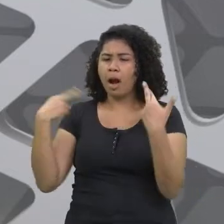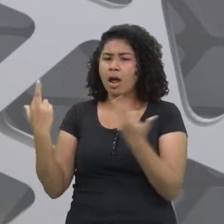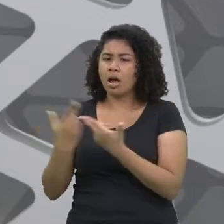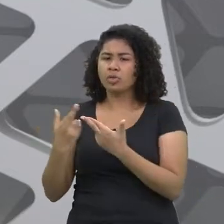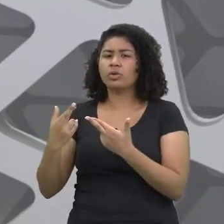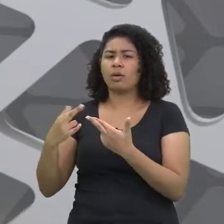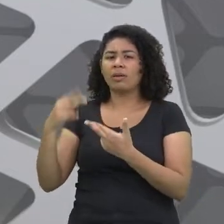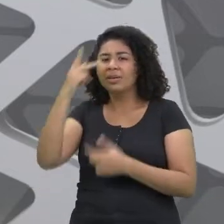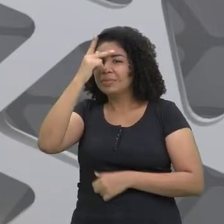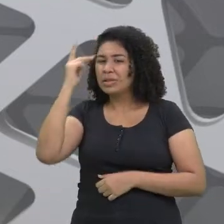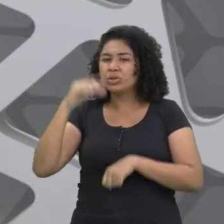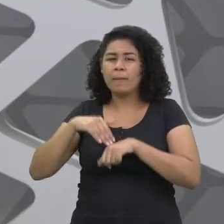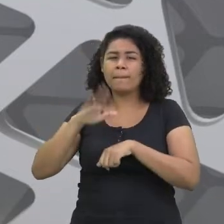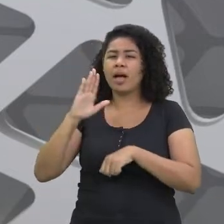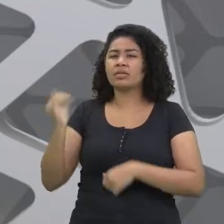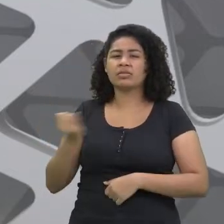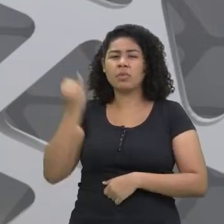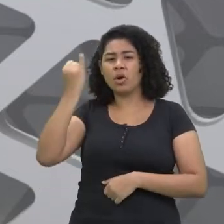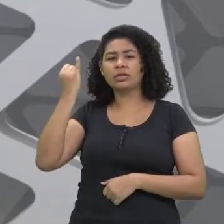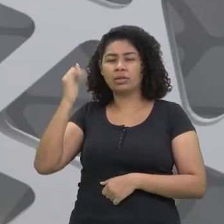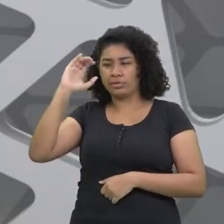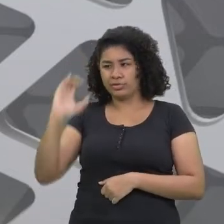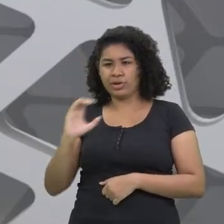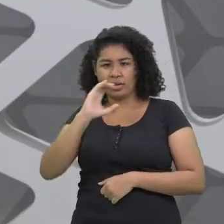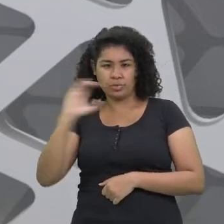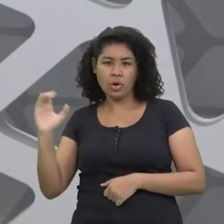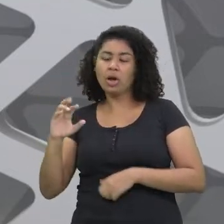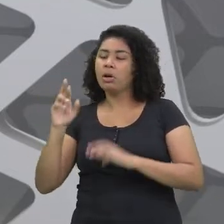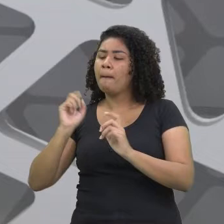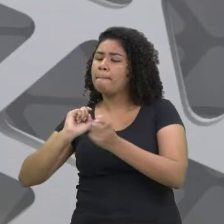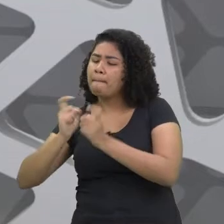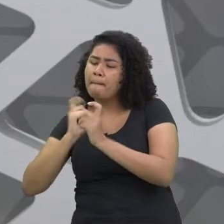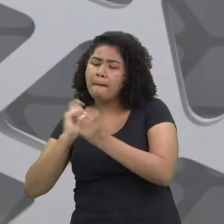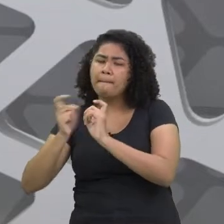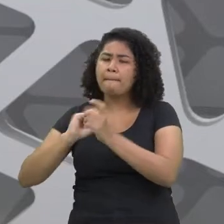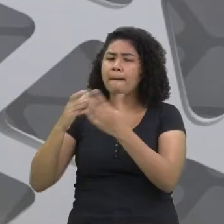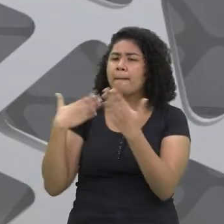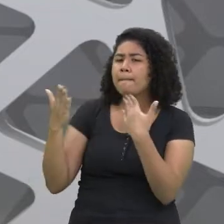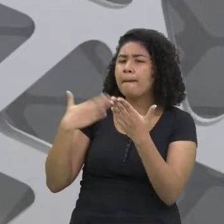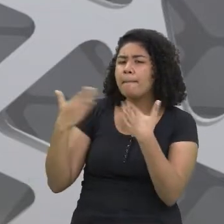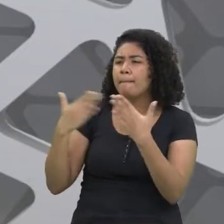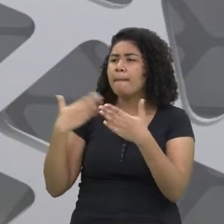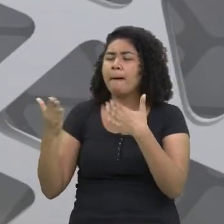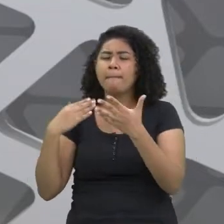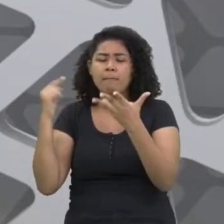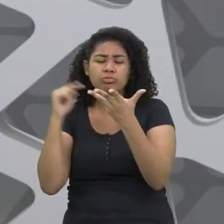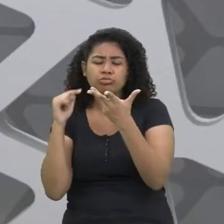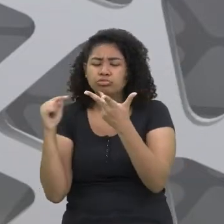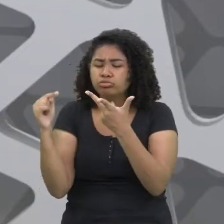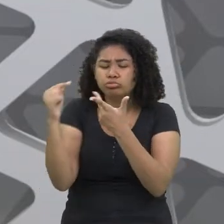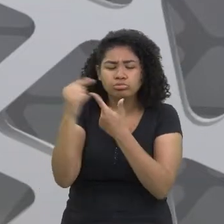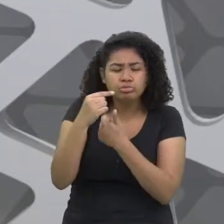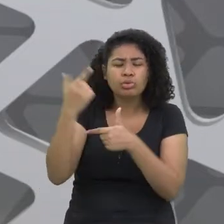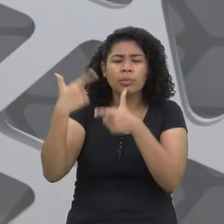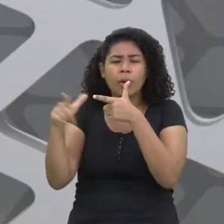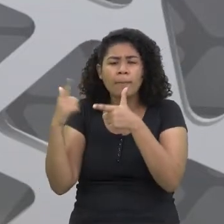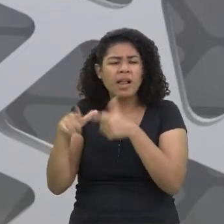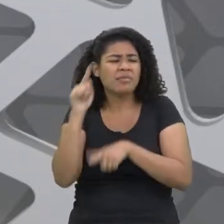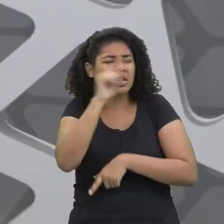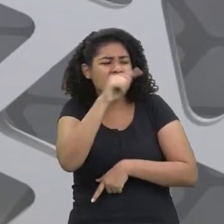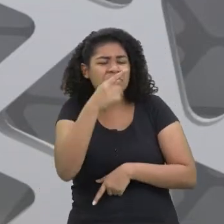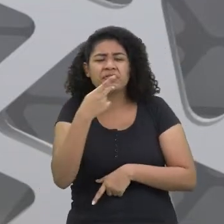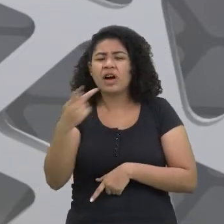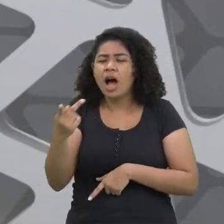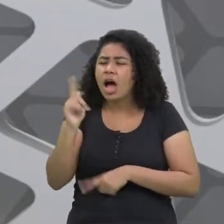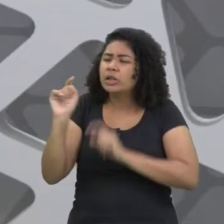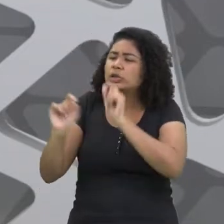da Igreja Católica se reúnem e começavam a discutir tudo aquilo que foi apontado pelos reformistas,